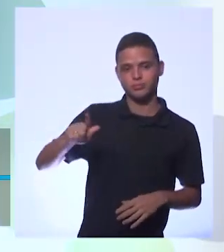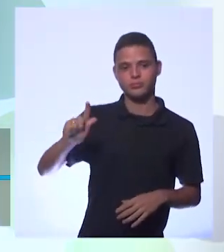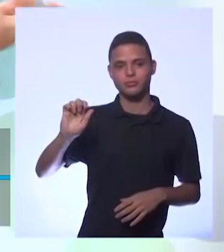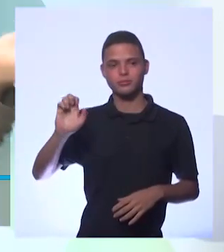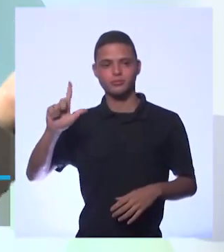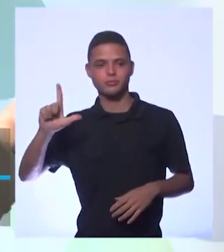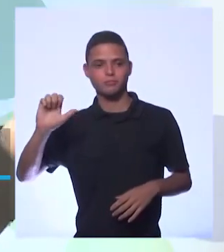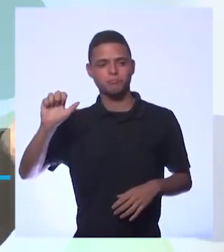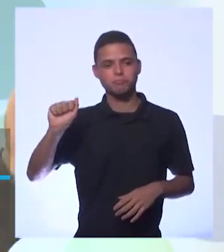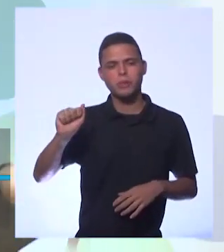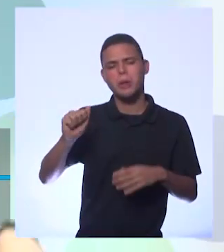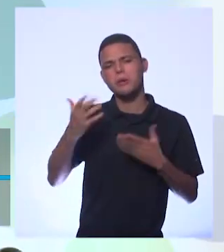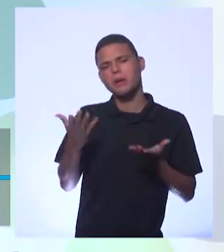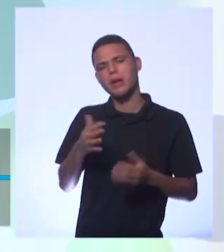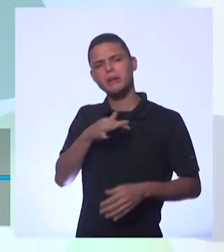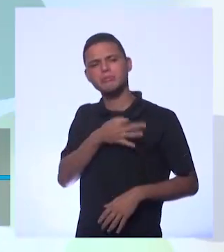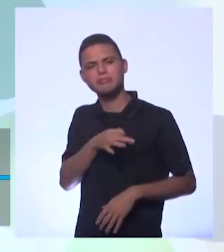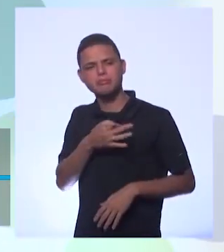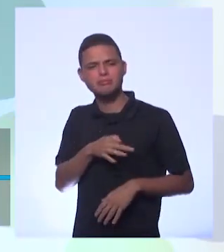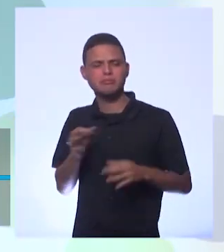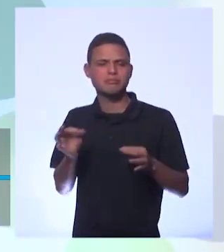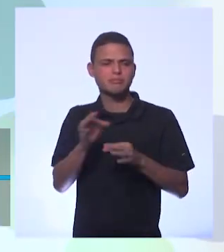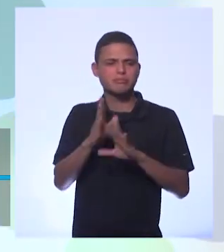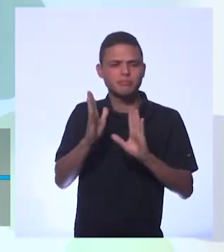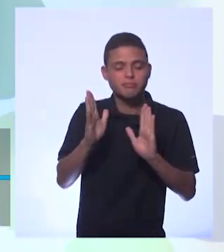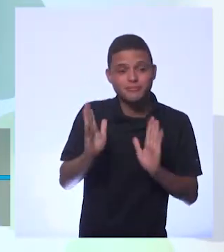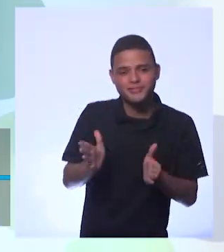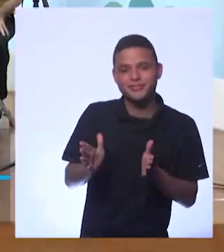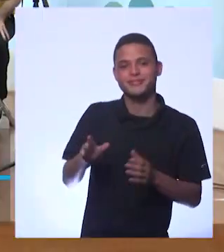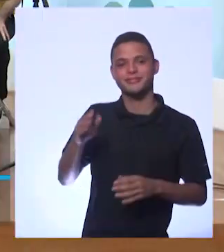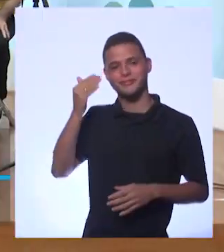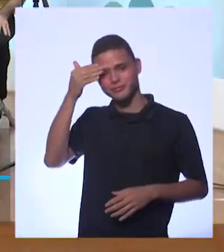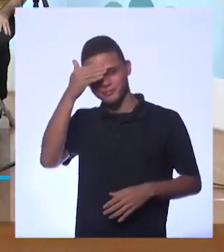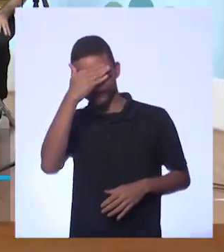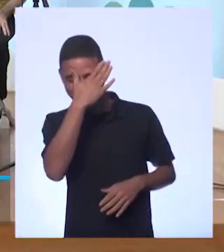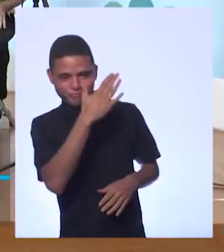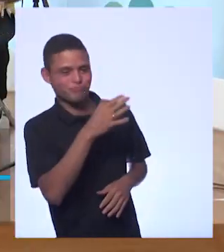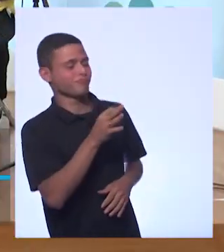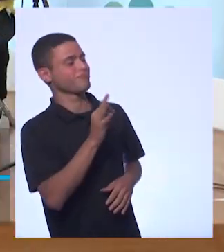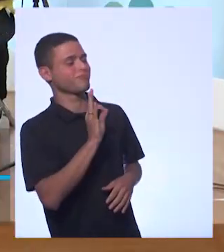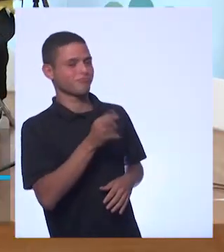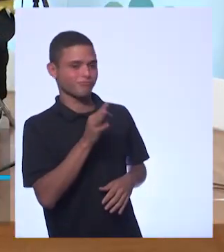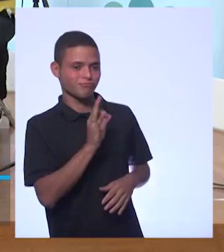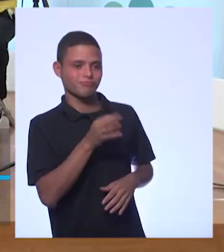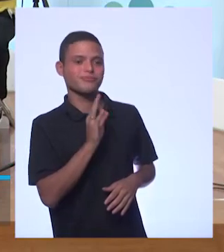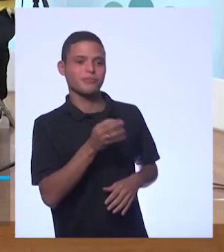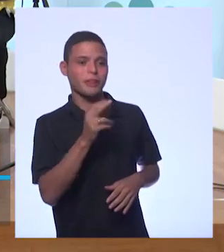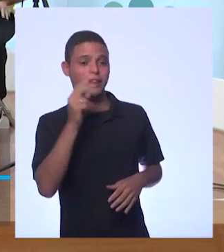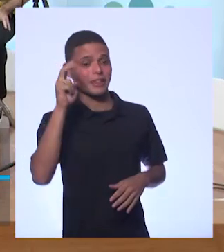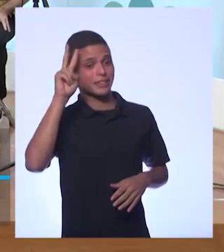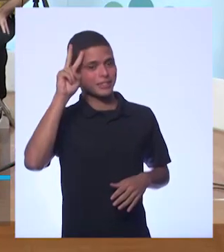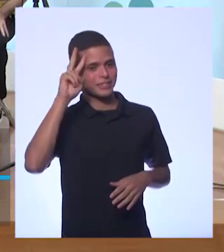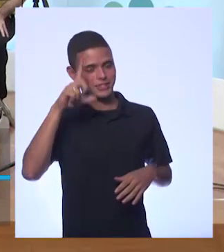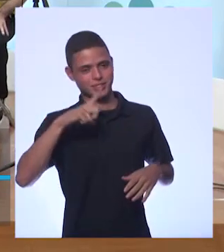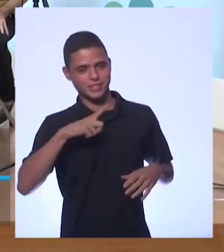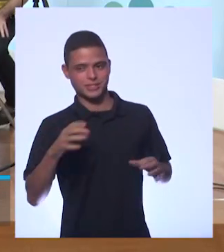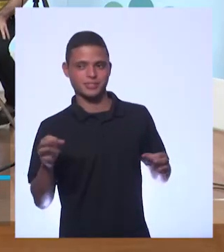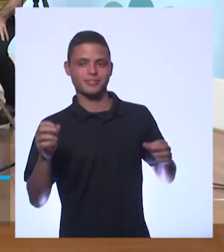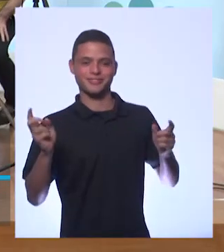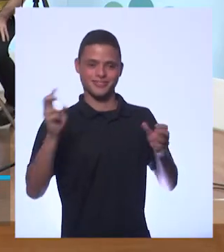Pena que acabou. Mas quinta-feira a gente está junto de novo, né? Sim, estamos juntos aí. Dessa vez de uma forma mais comportada,